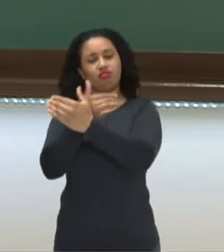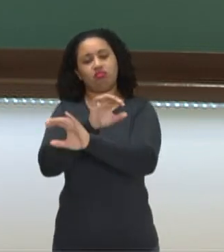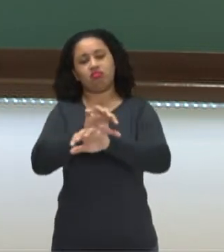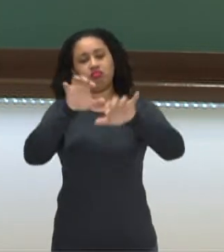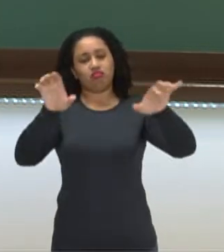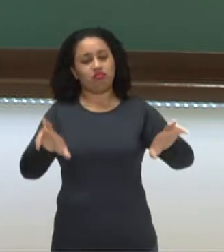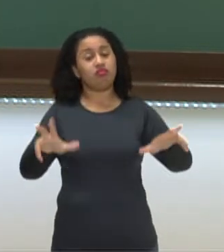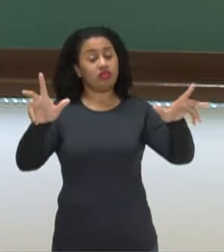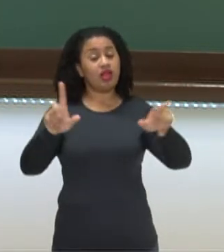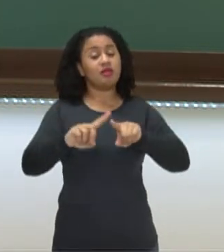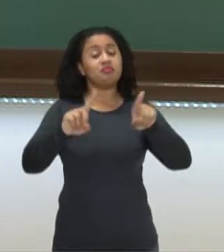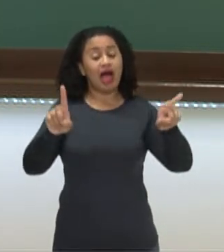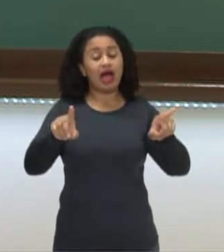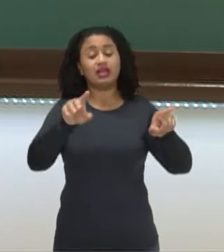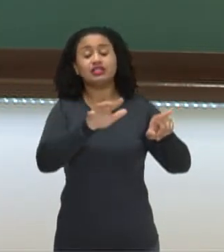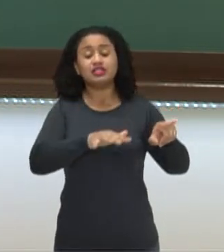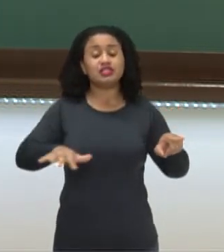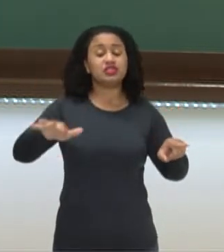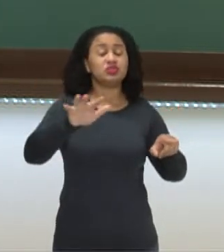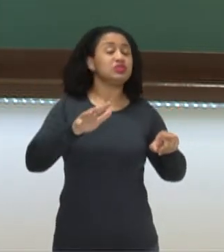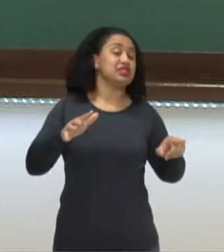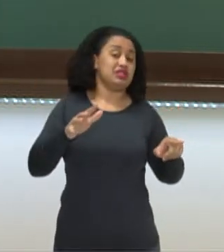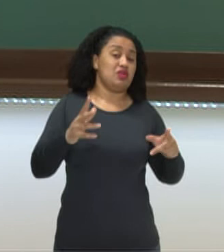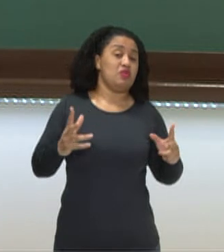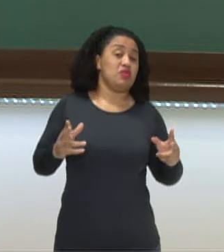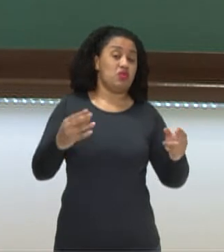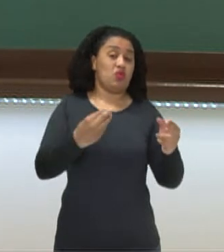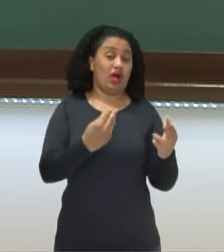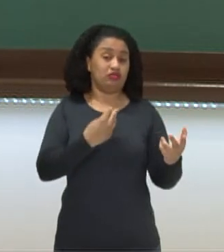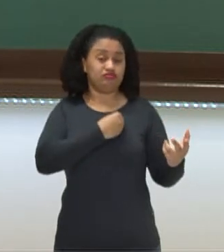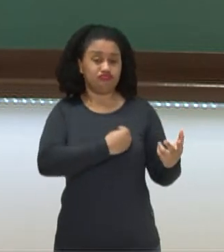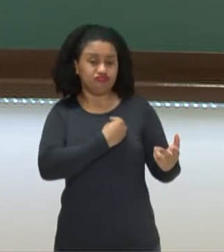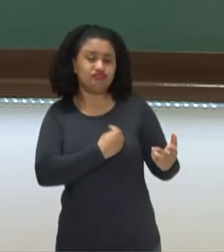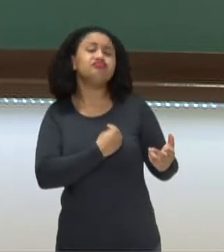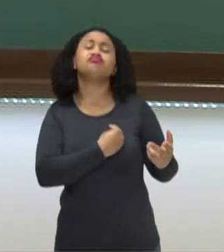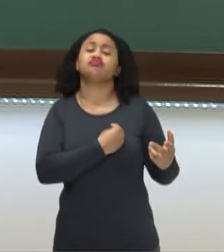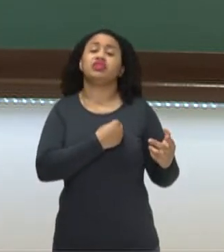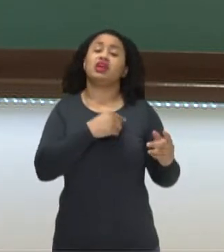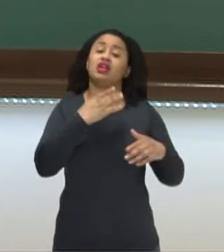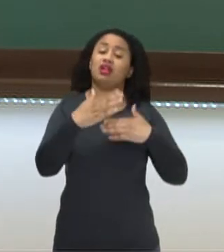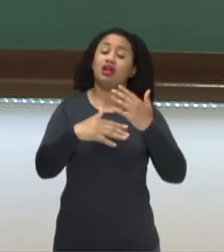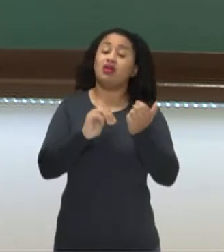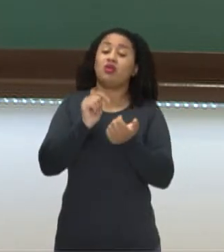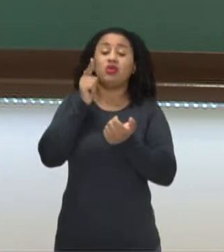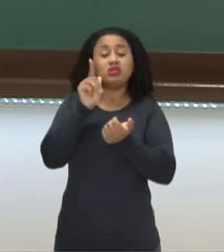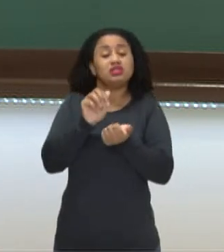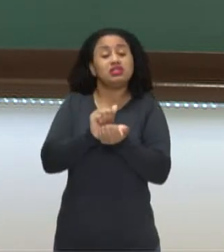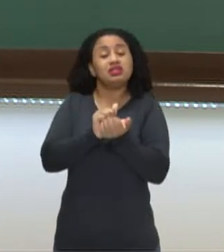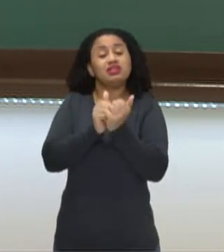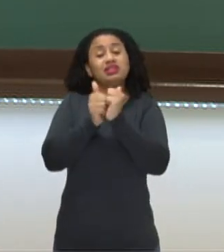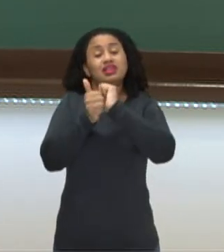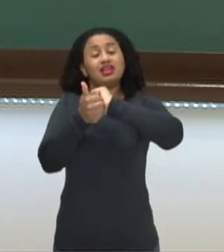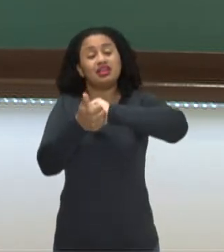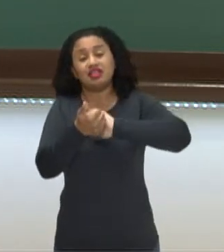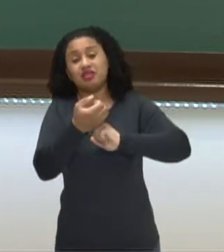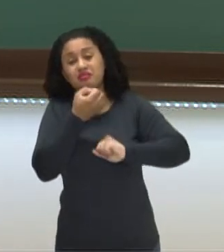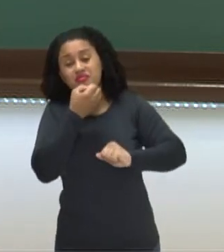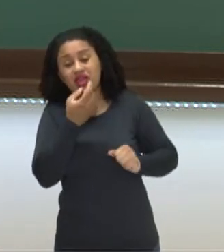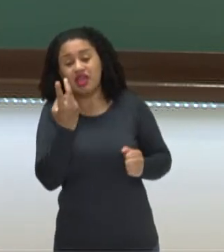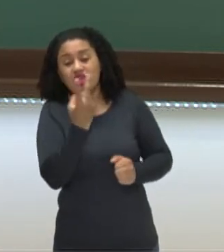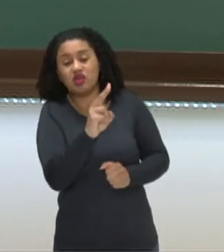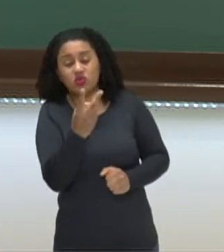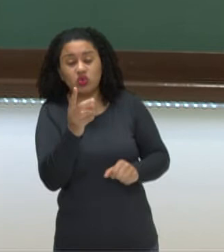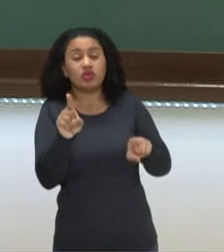ainda assim, vivendo sobre as mesmas condições ambientais, eles foram se adaptando tão bem, os dois,